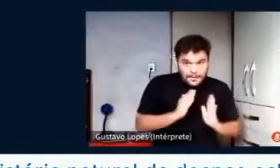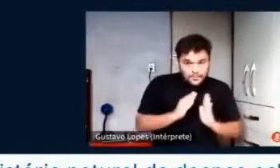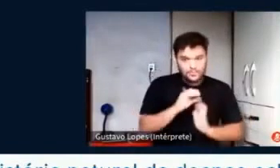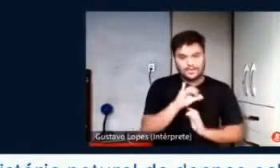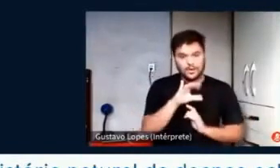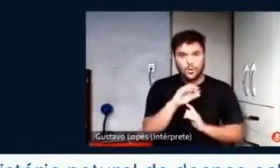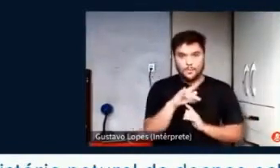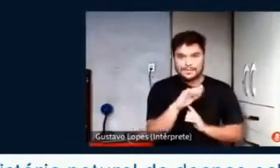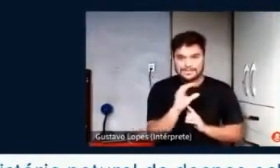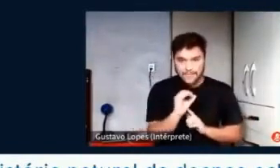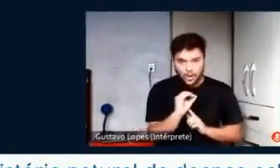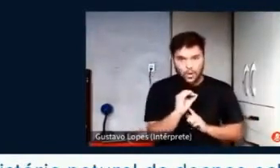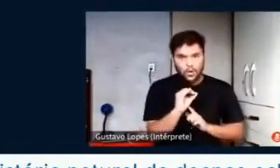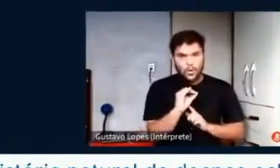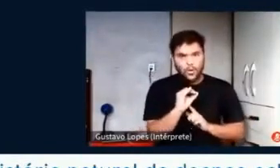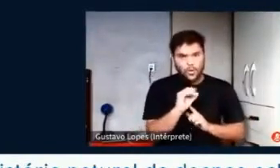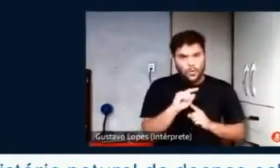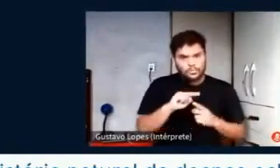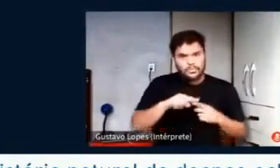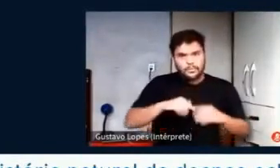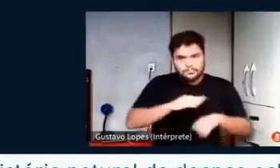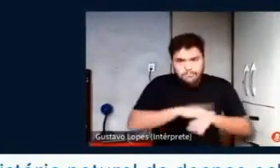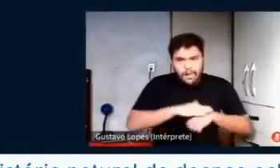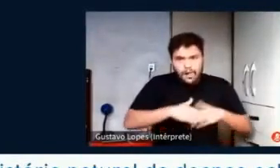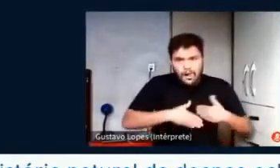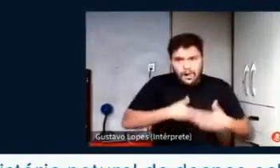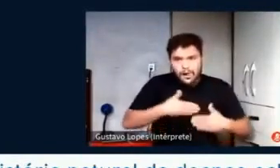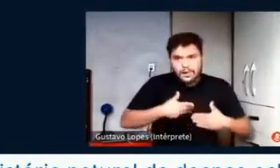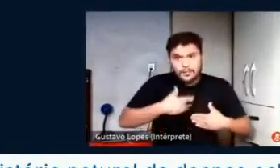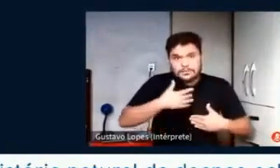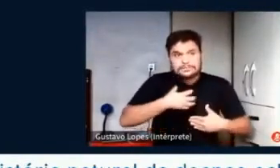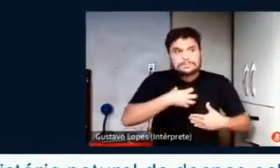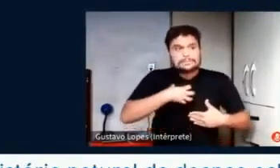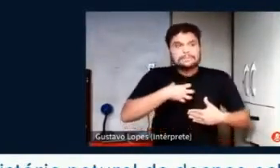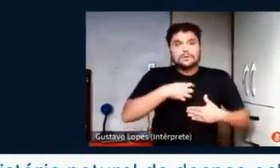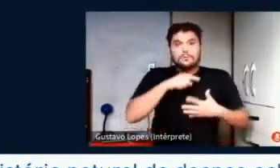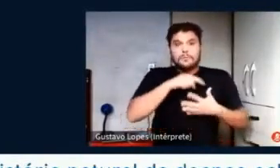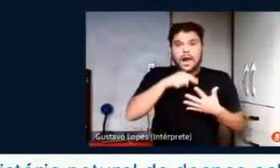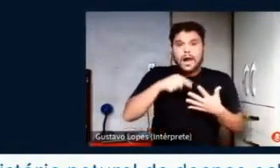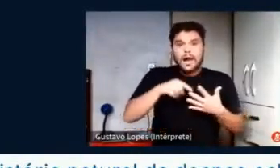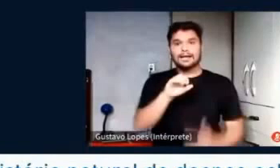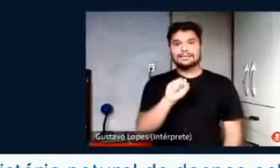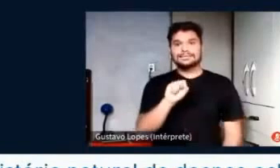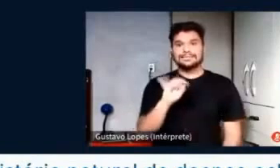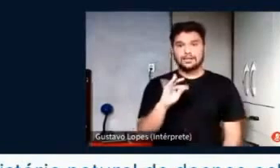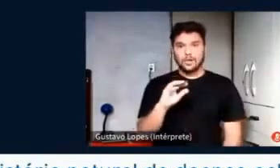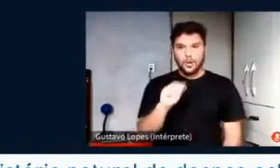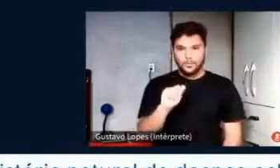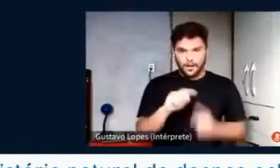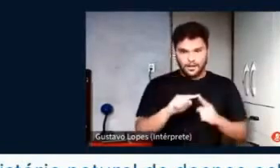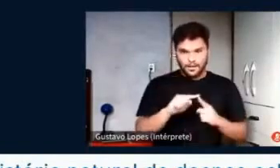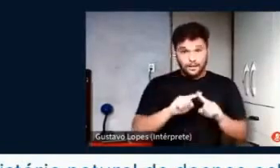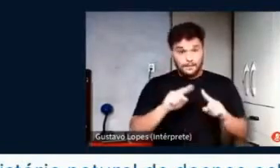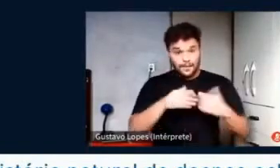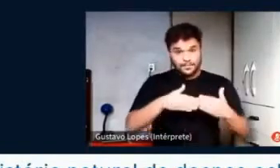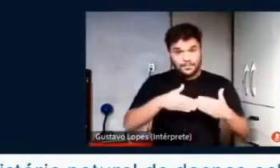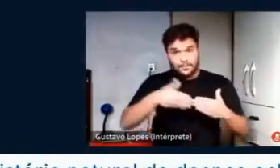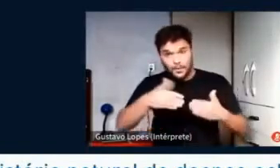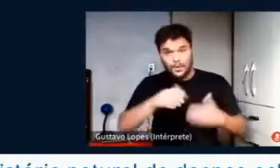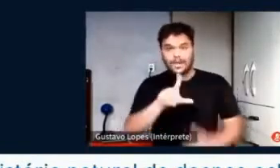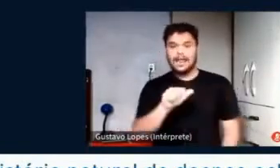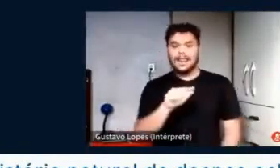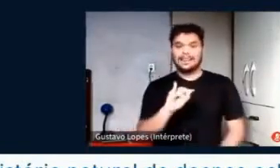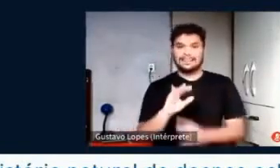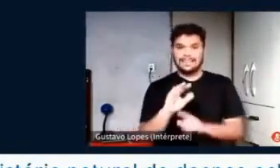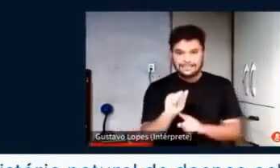até o início dos sintomas, vai levar um tempo. E dentro deste período, eu tenho um período de latência, que é o período em que, a